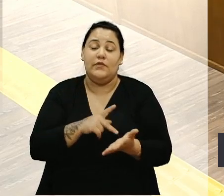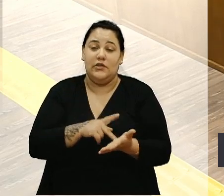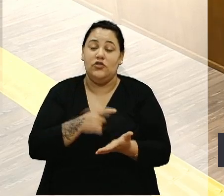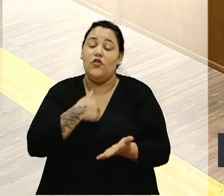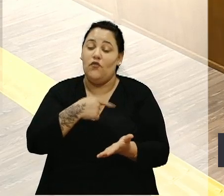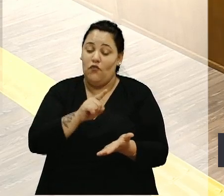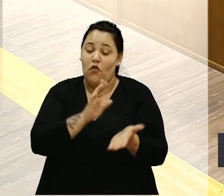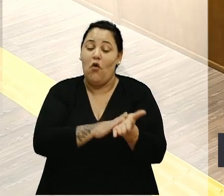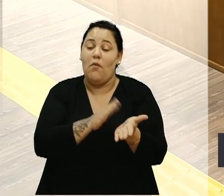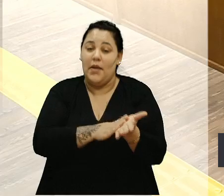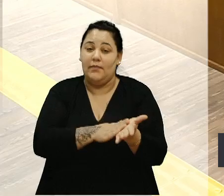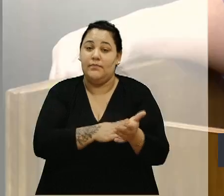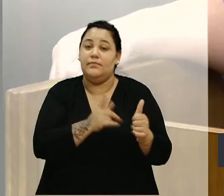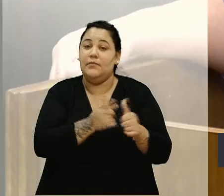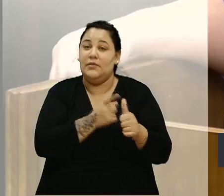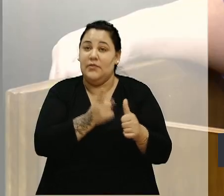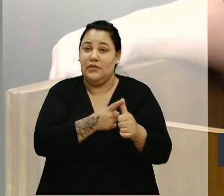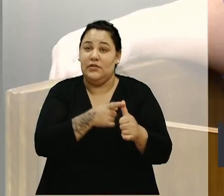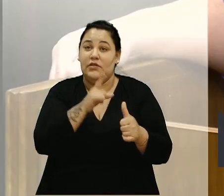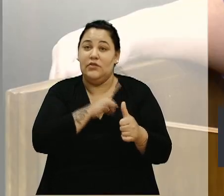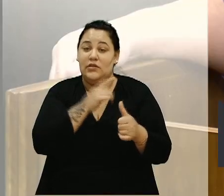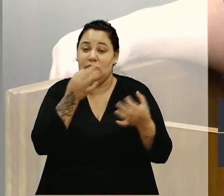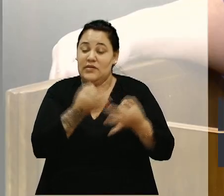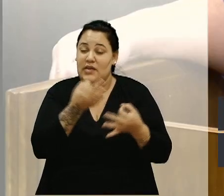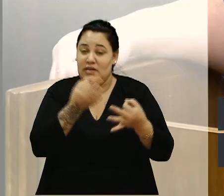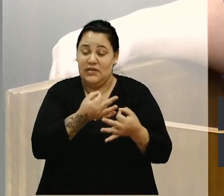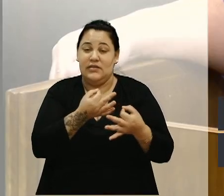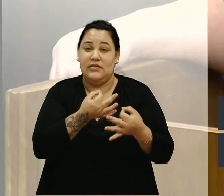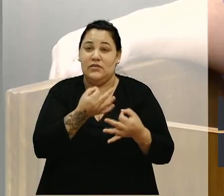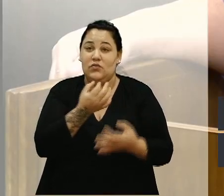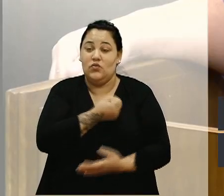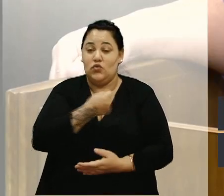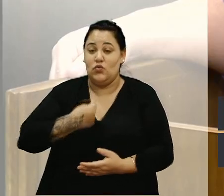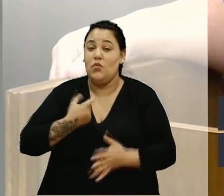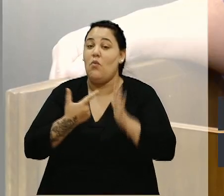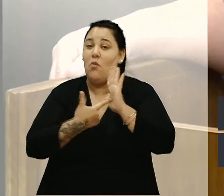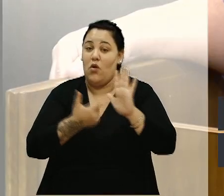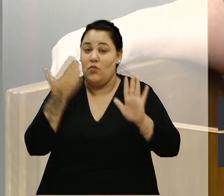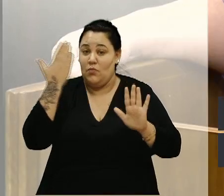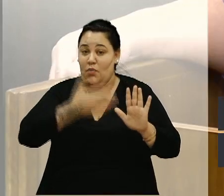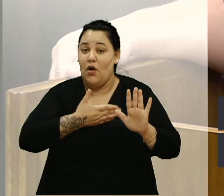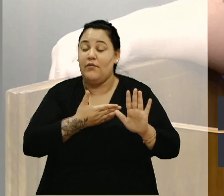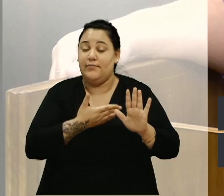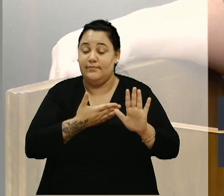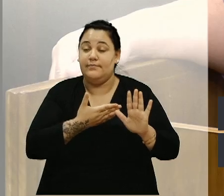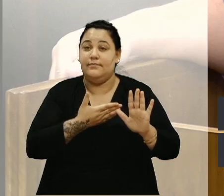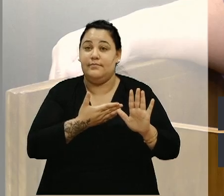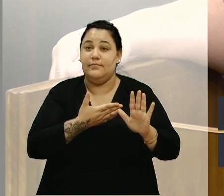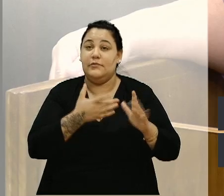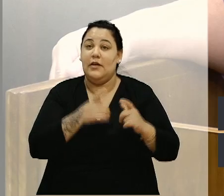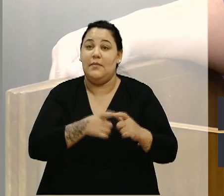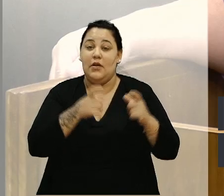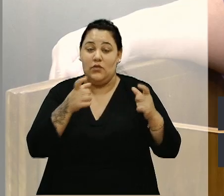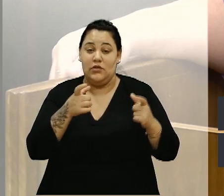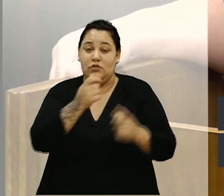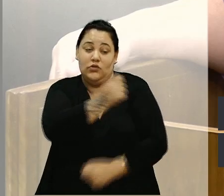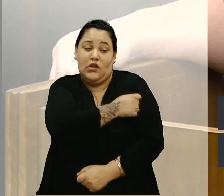registrado. Primeiro, que eu tenho certeza, isso aí os números mostram, a história mostra que a maioria dos